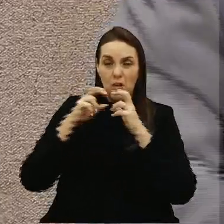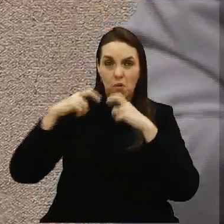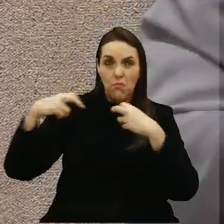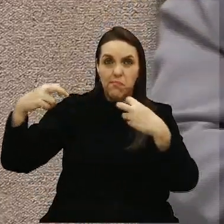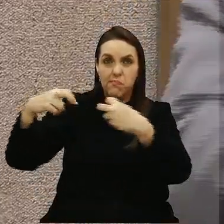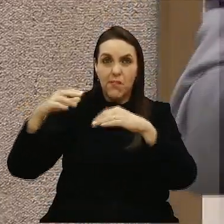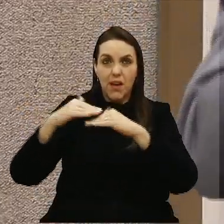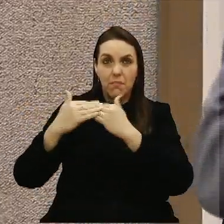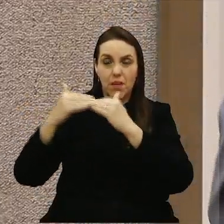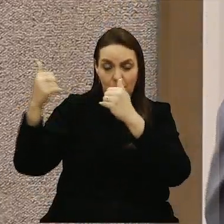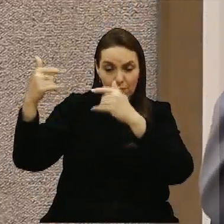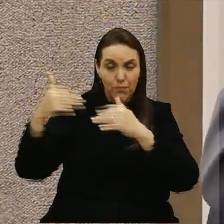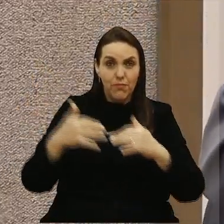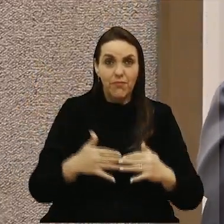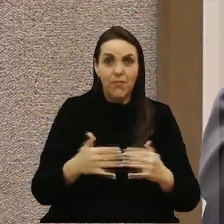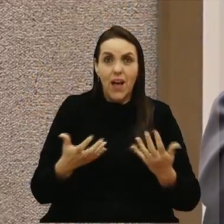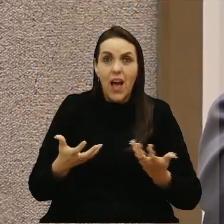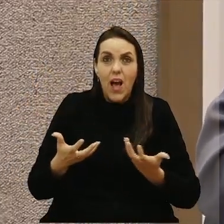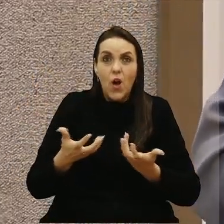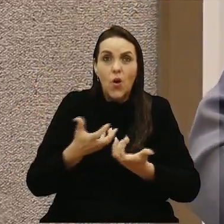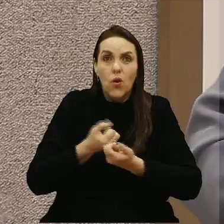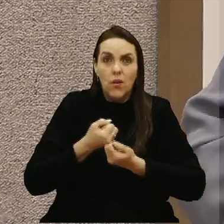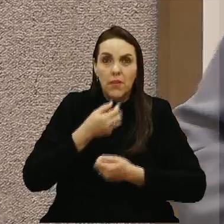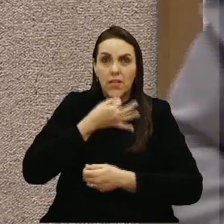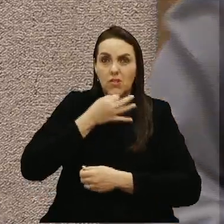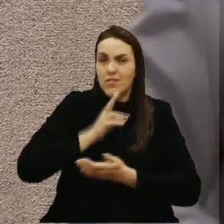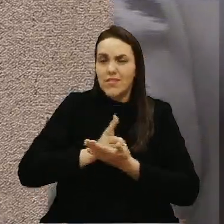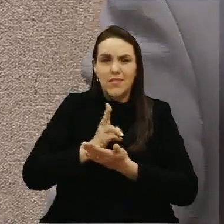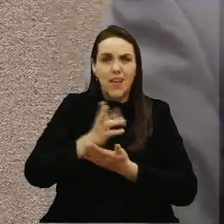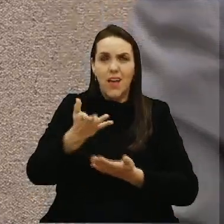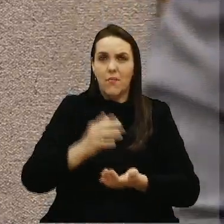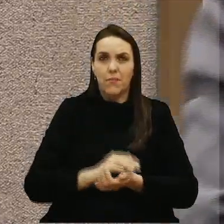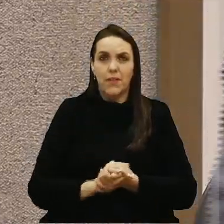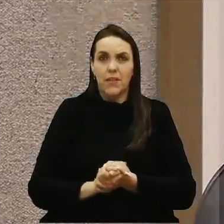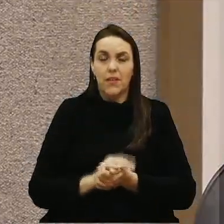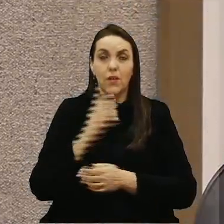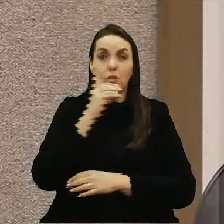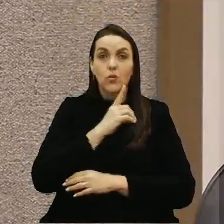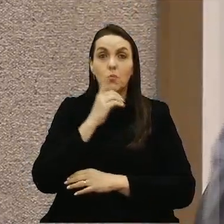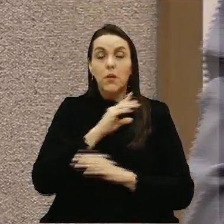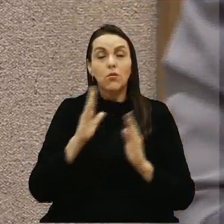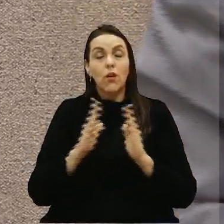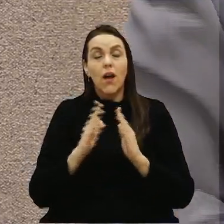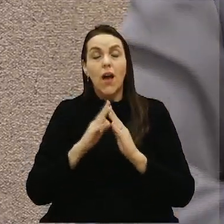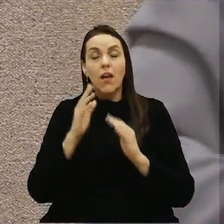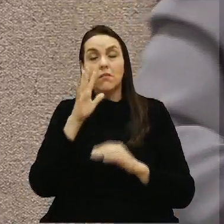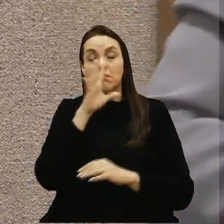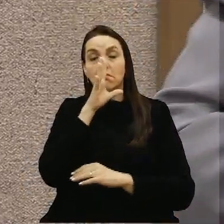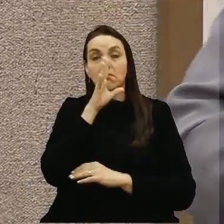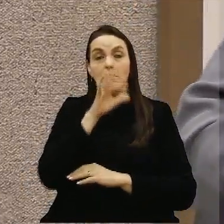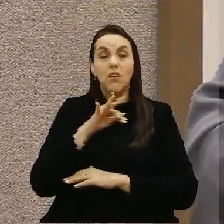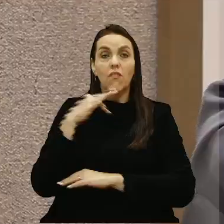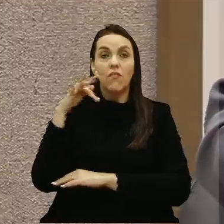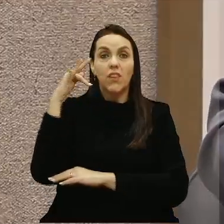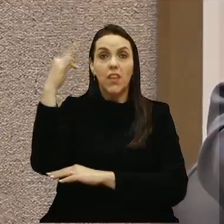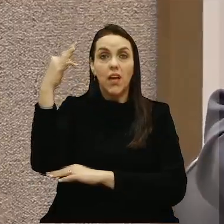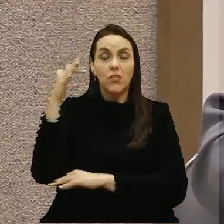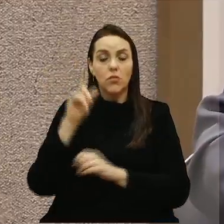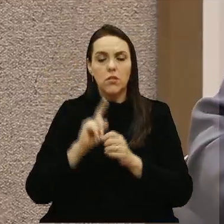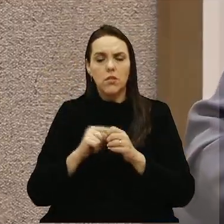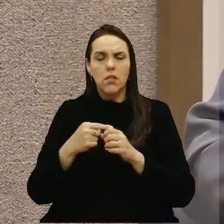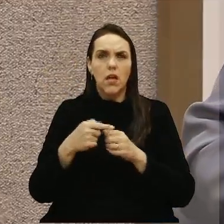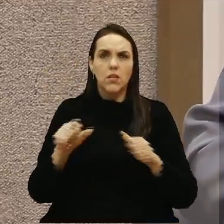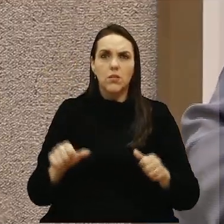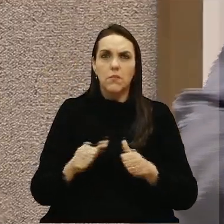Caxias sempre acolheu quem veio de fora. Um domingo estou em casa assistindo o Fantástico, cidades